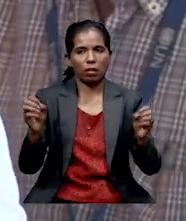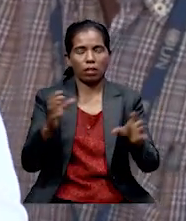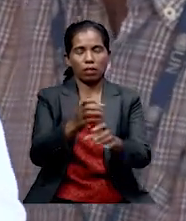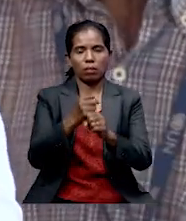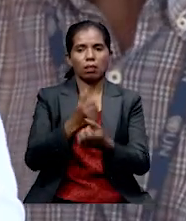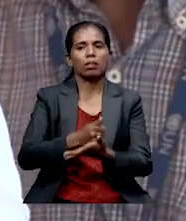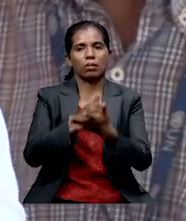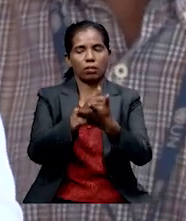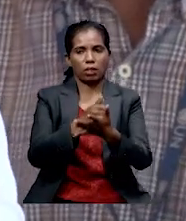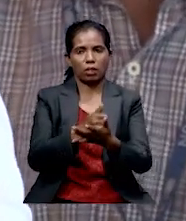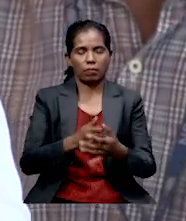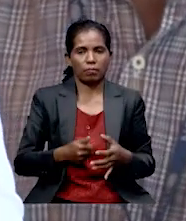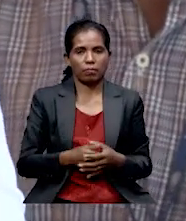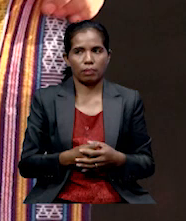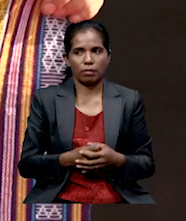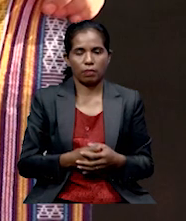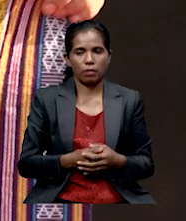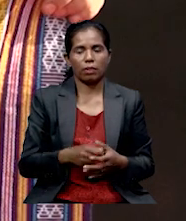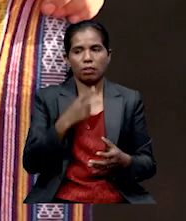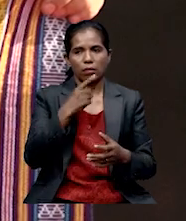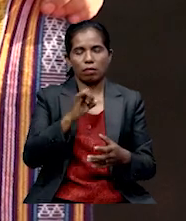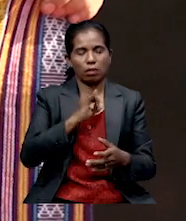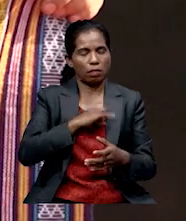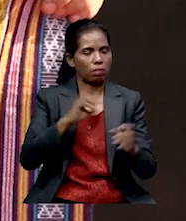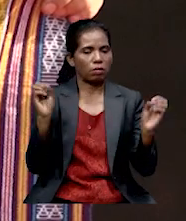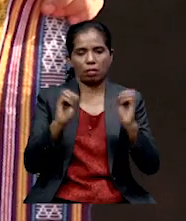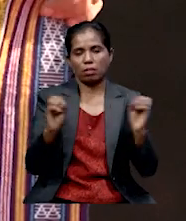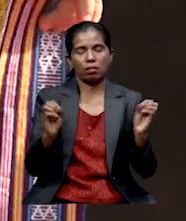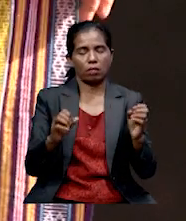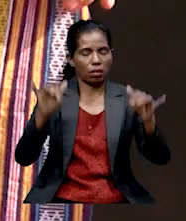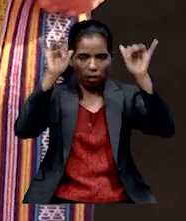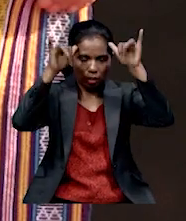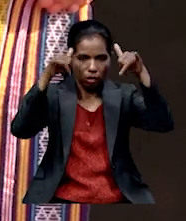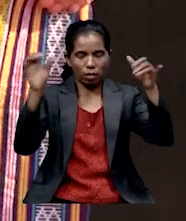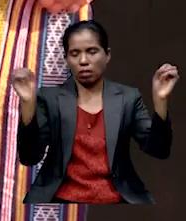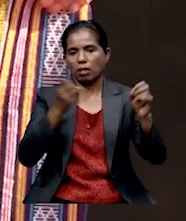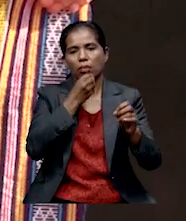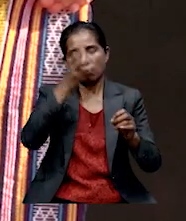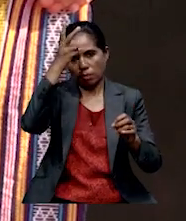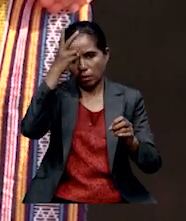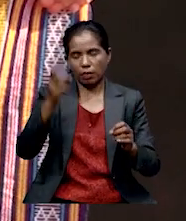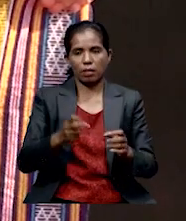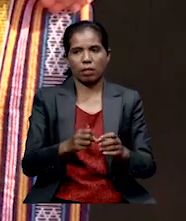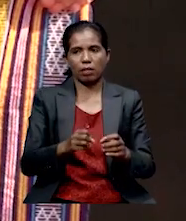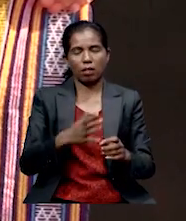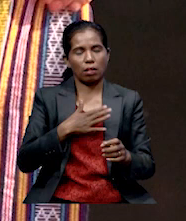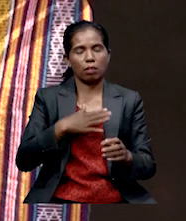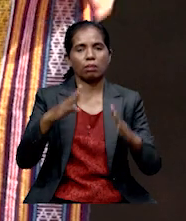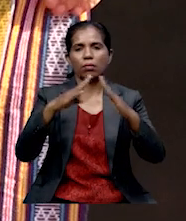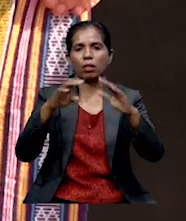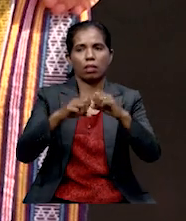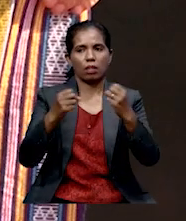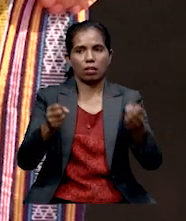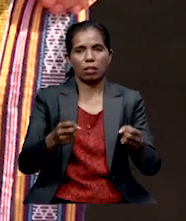cari. O até ao aula ia botida, lá ia carau, lá ia vive, a nenhuma nem a atlos